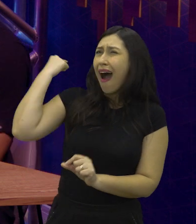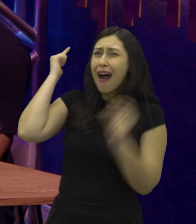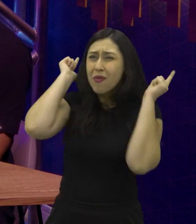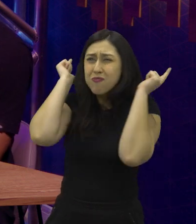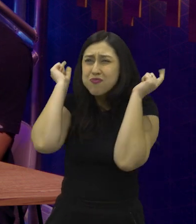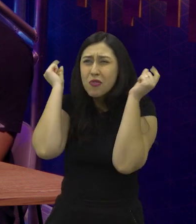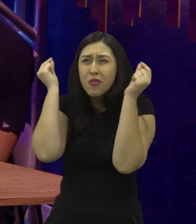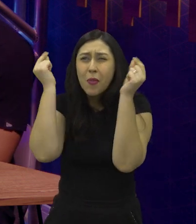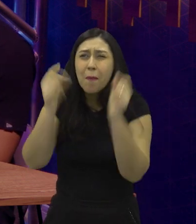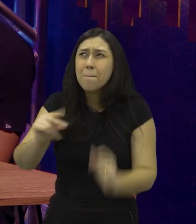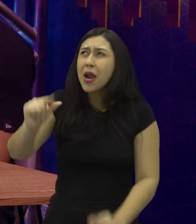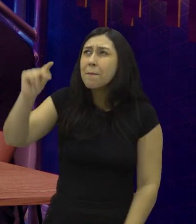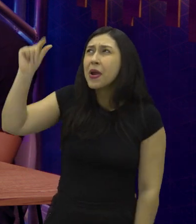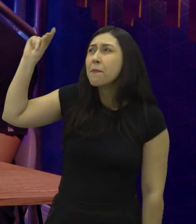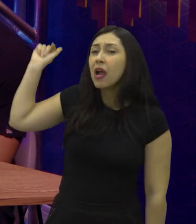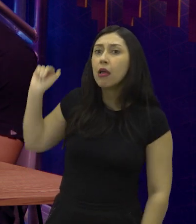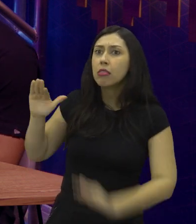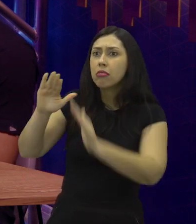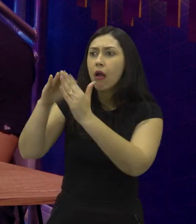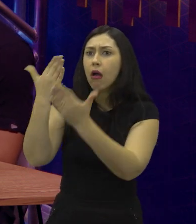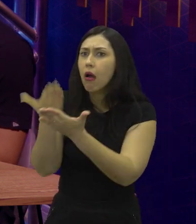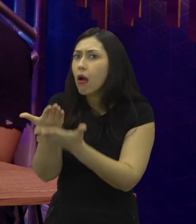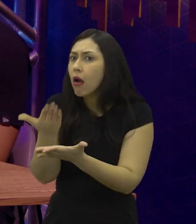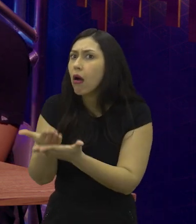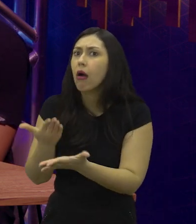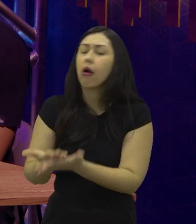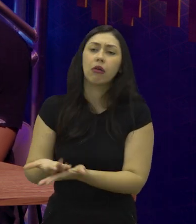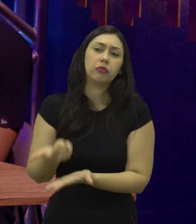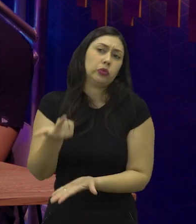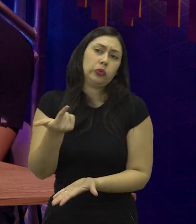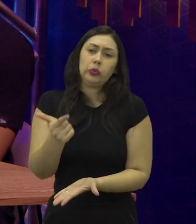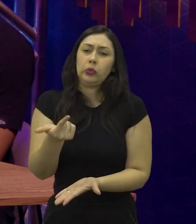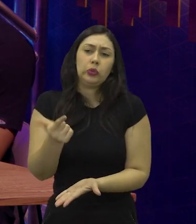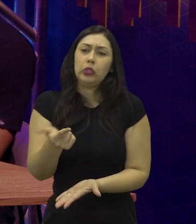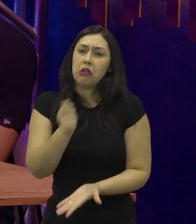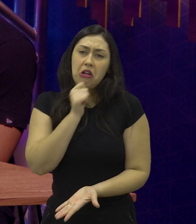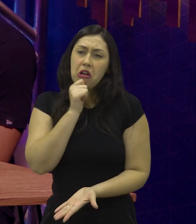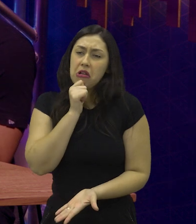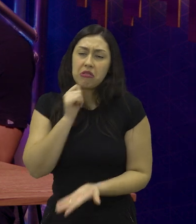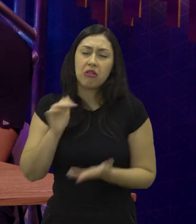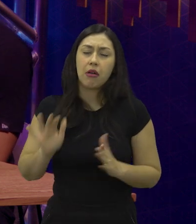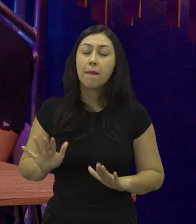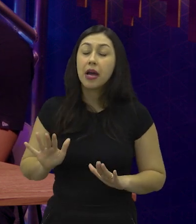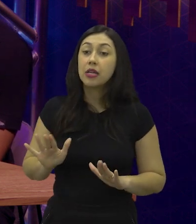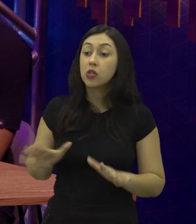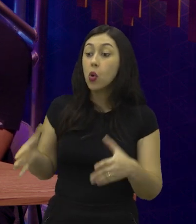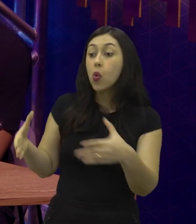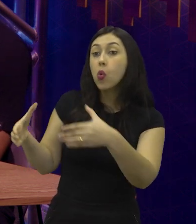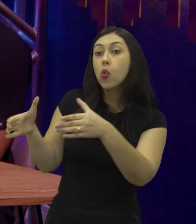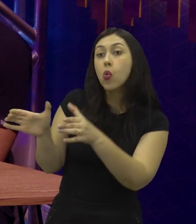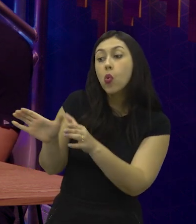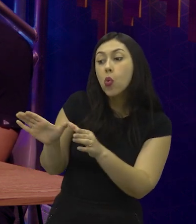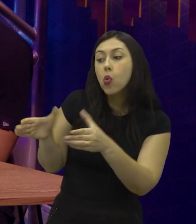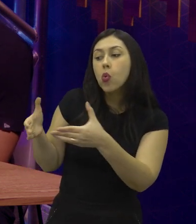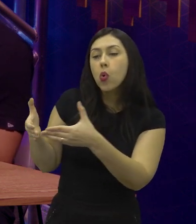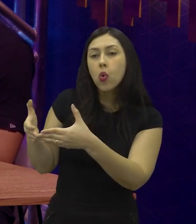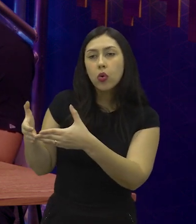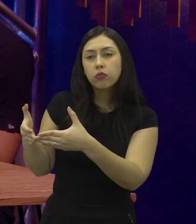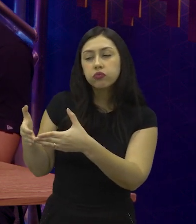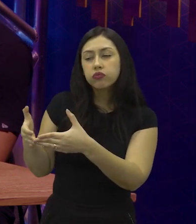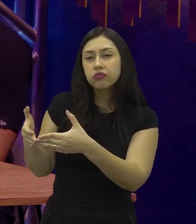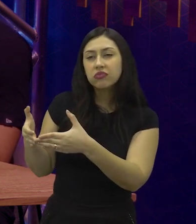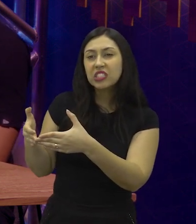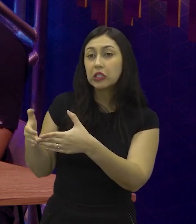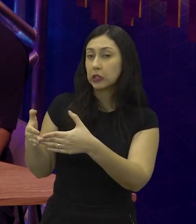Antiga, né? Não existia ainda a escola convencional e tudo mais. Mas tinha essa galera que era